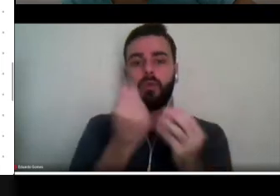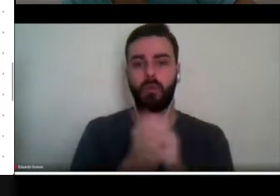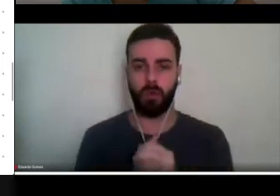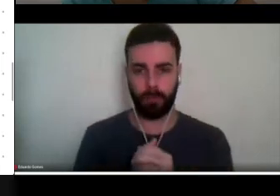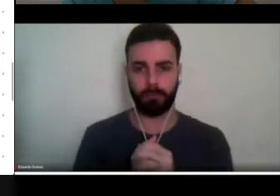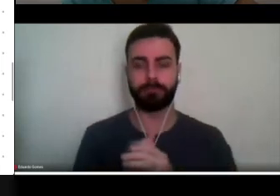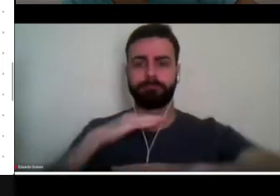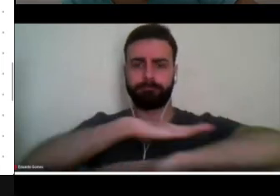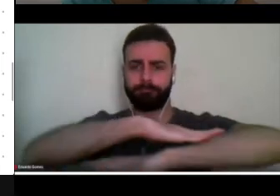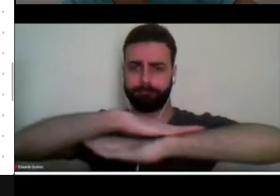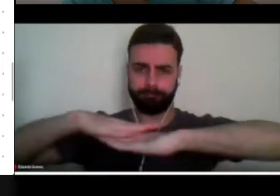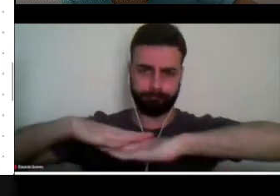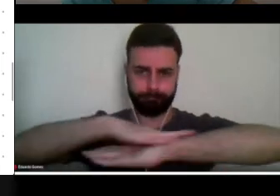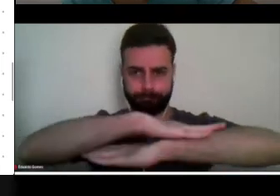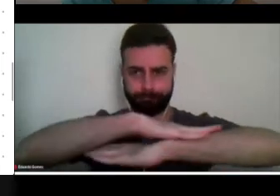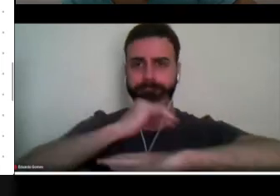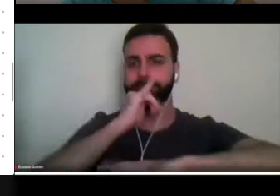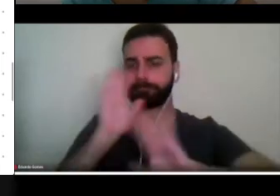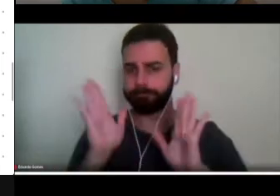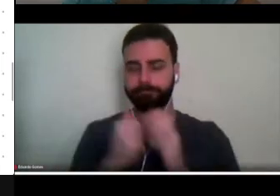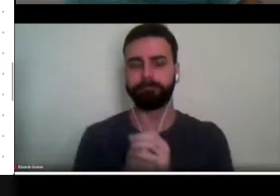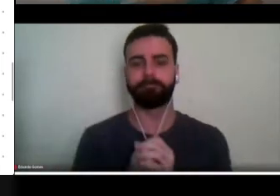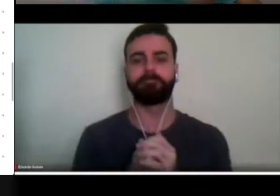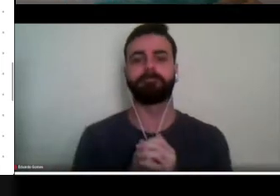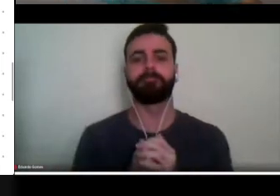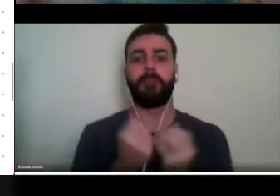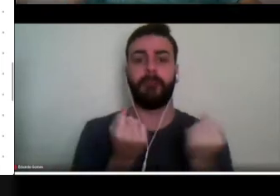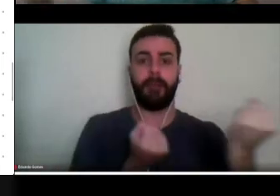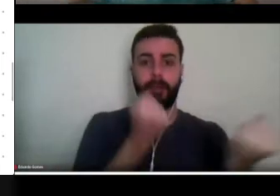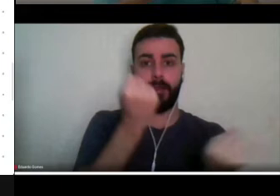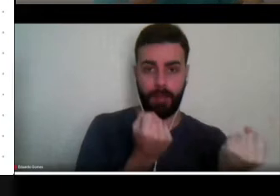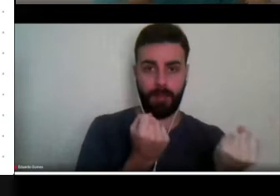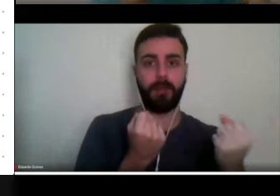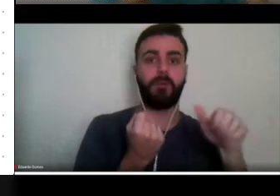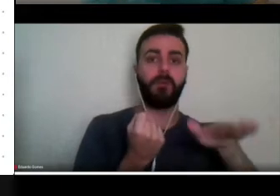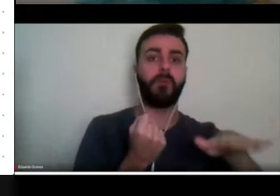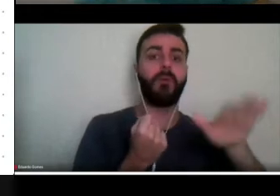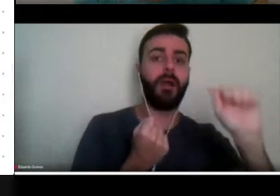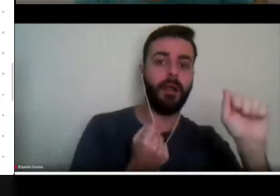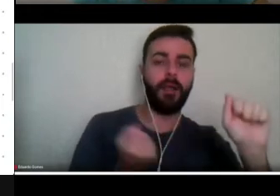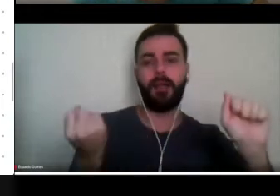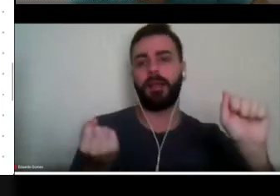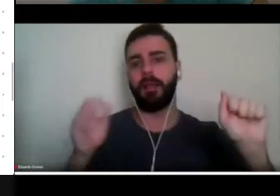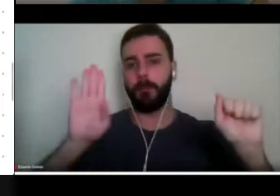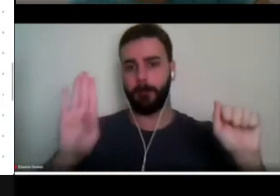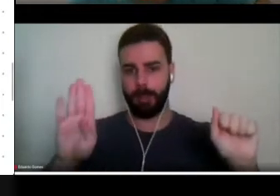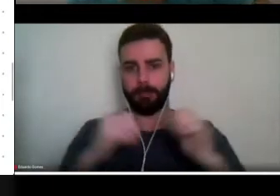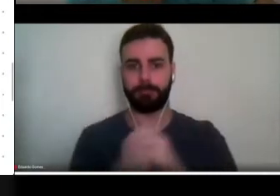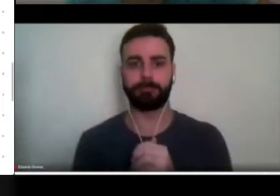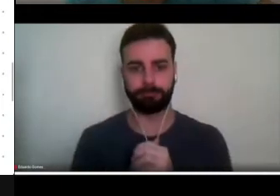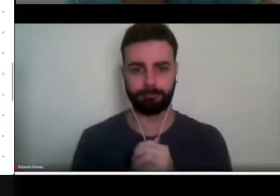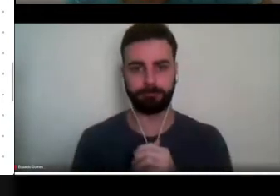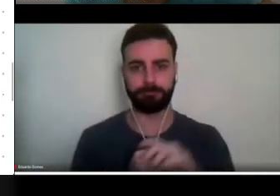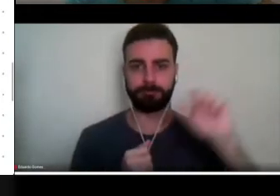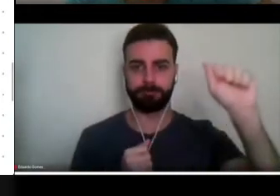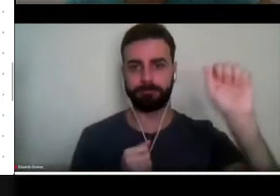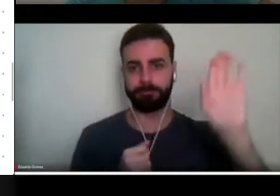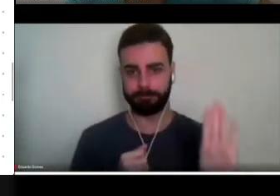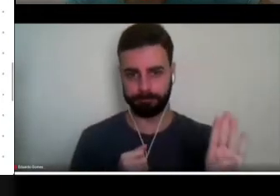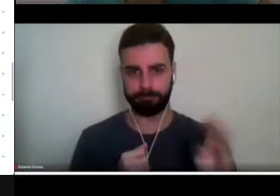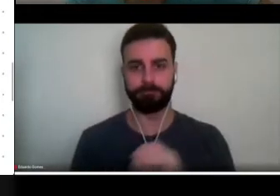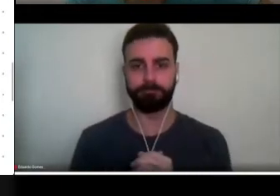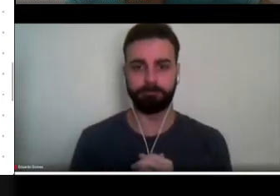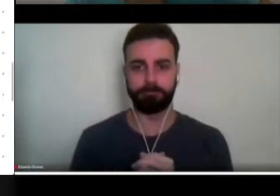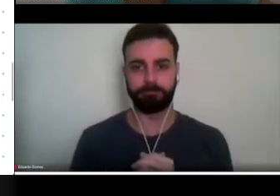B, e eles estão se movendo numa estrada. O gráfico da figura 3.29 mostra